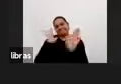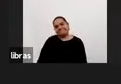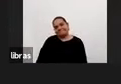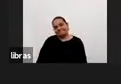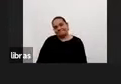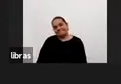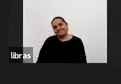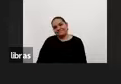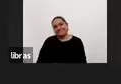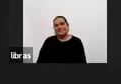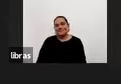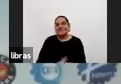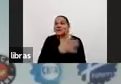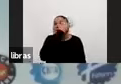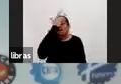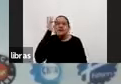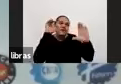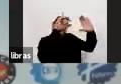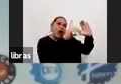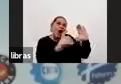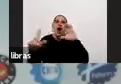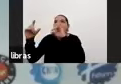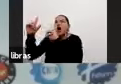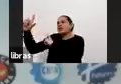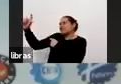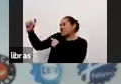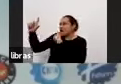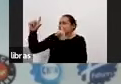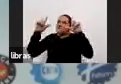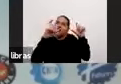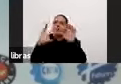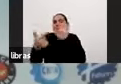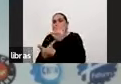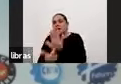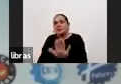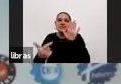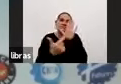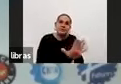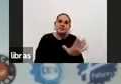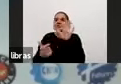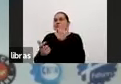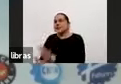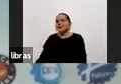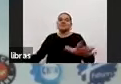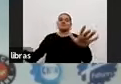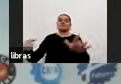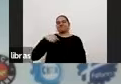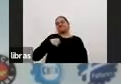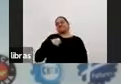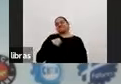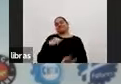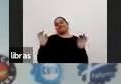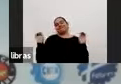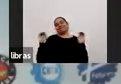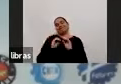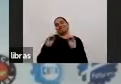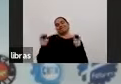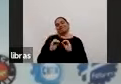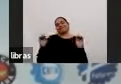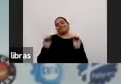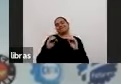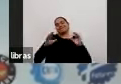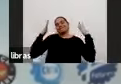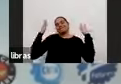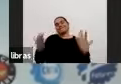As pessoas lá postando. Não era nem outra região, era apenas bairros. Que não foi democrática essa neve.